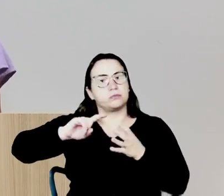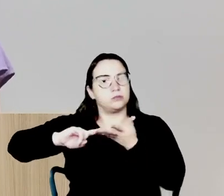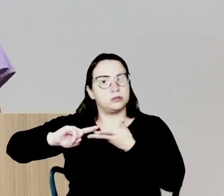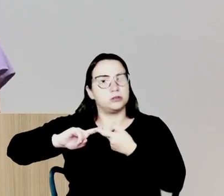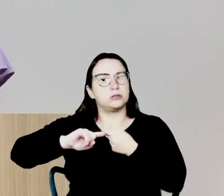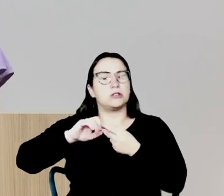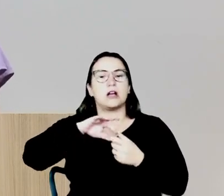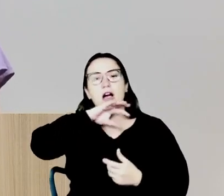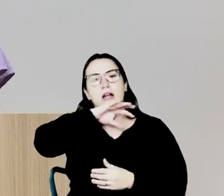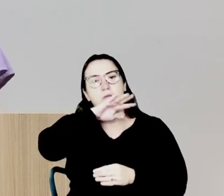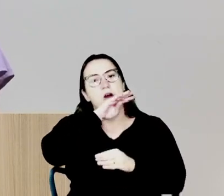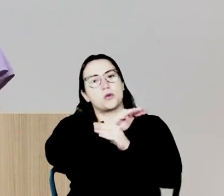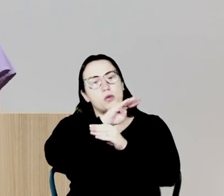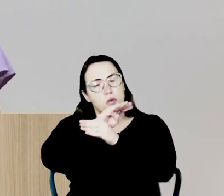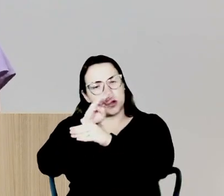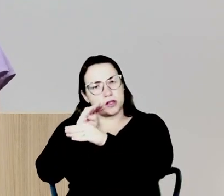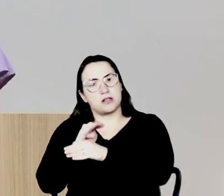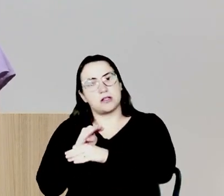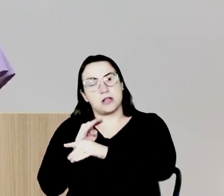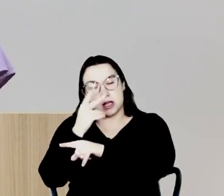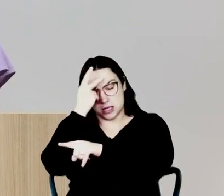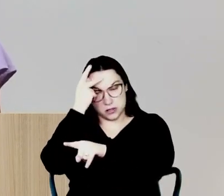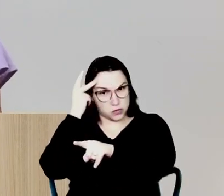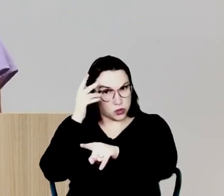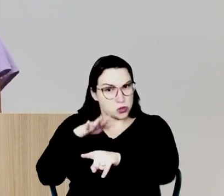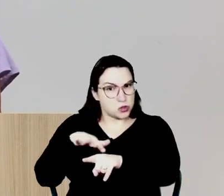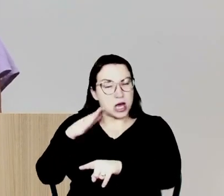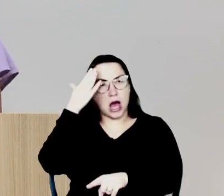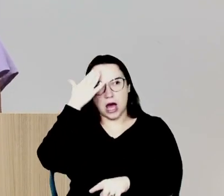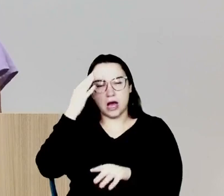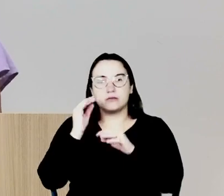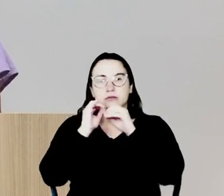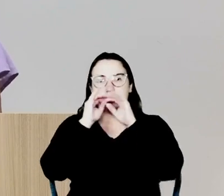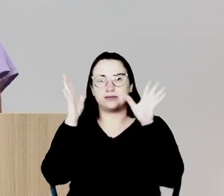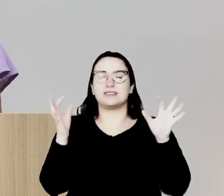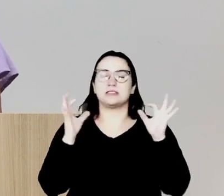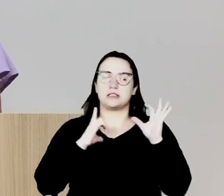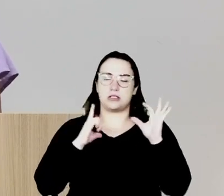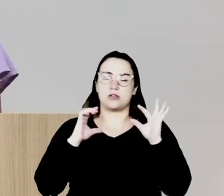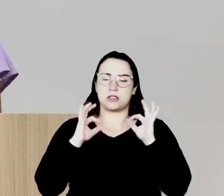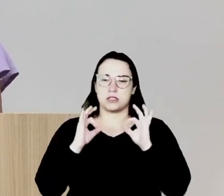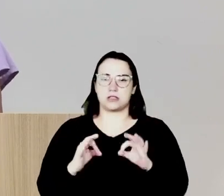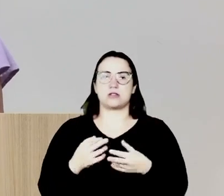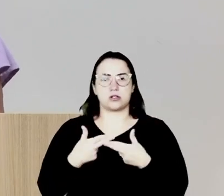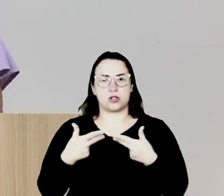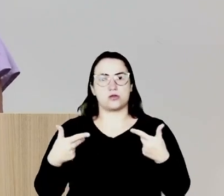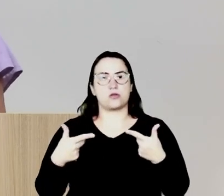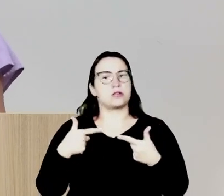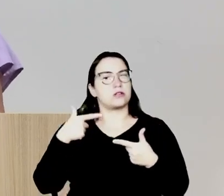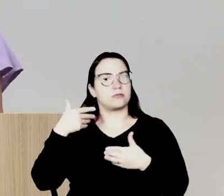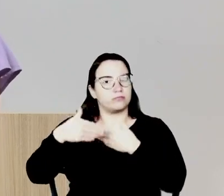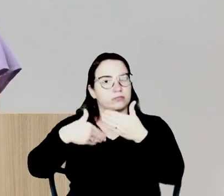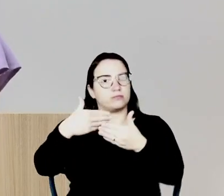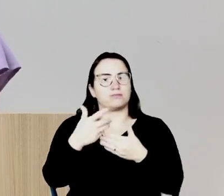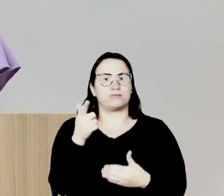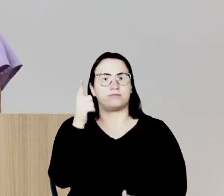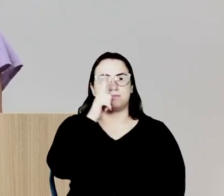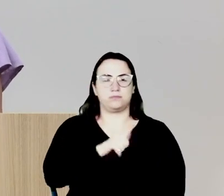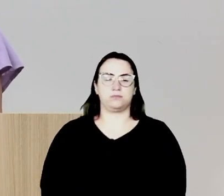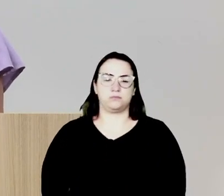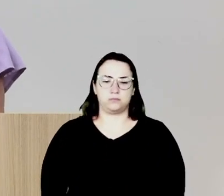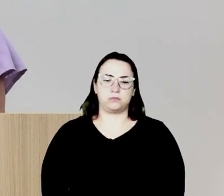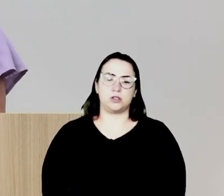A partir do momento que as pessoas entenderam o que, que é, eu tenho certeza que as coisas vão começar a andar. E aí, claro, entra o município